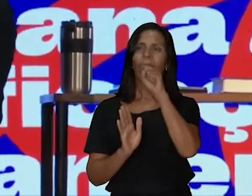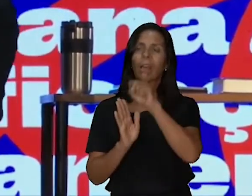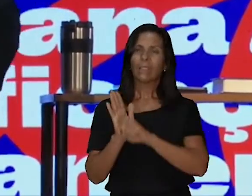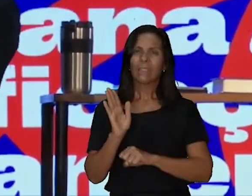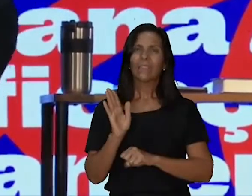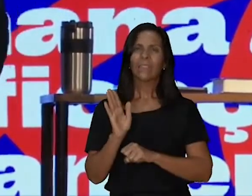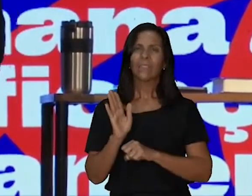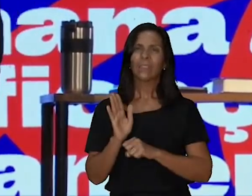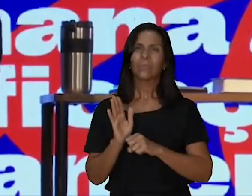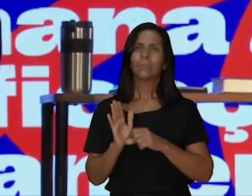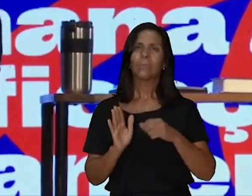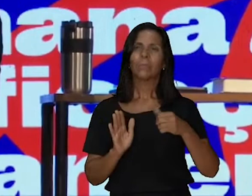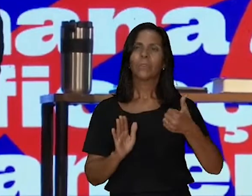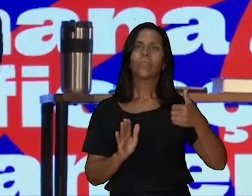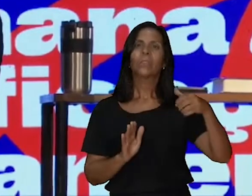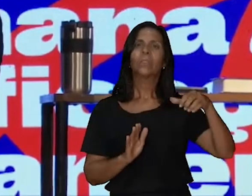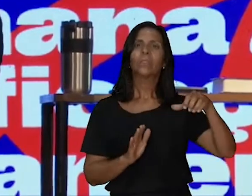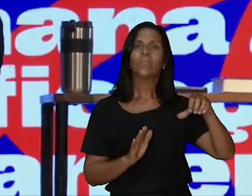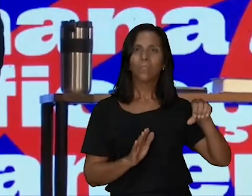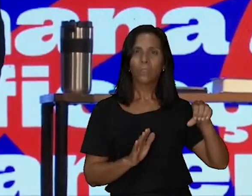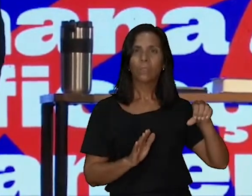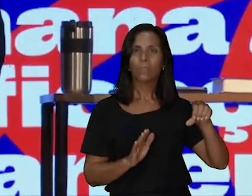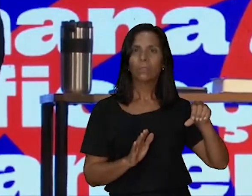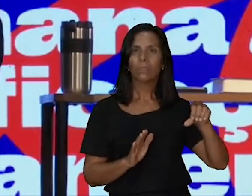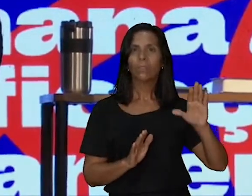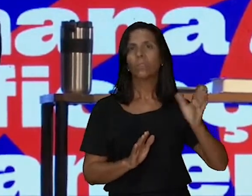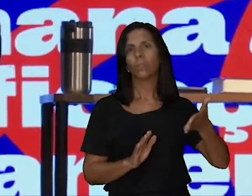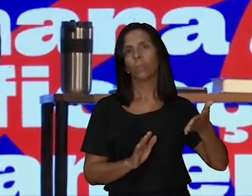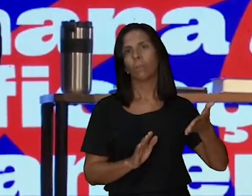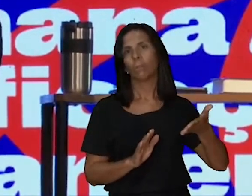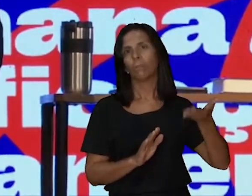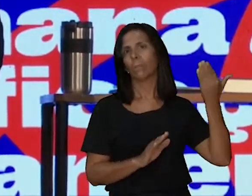O único problema é que o século XIX não vai voltar nunca mais.